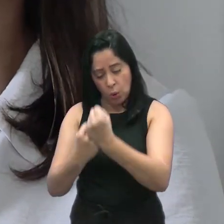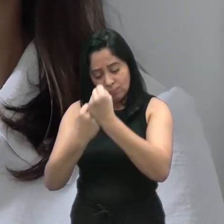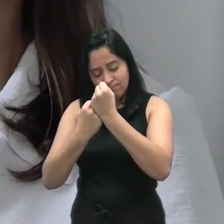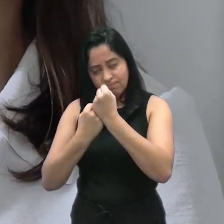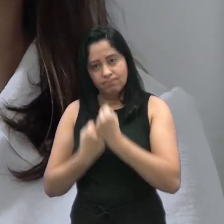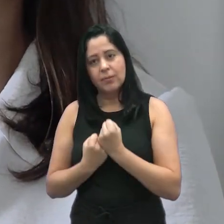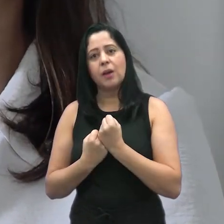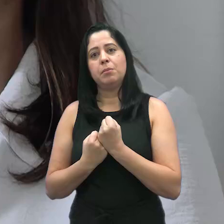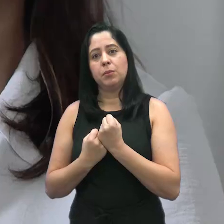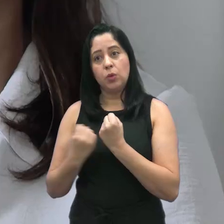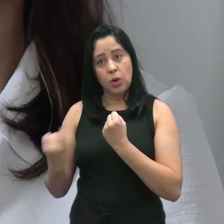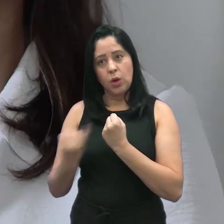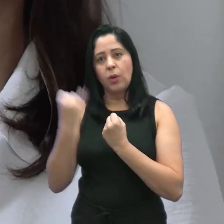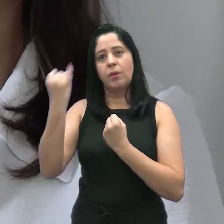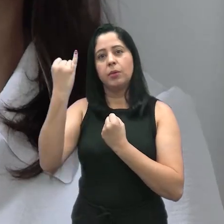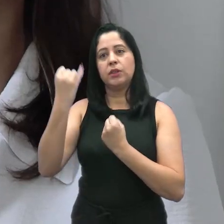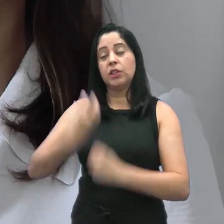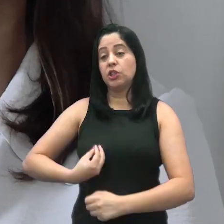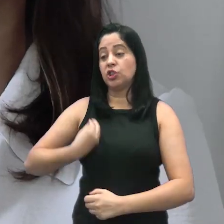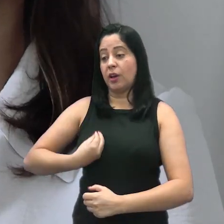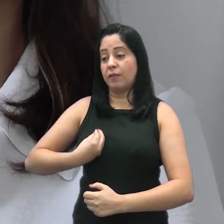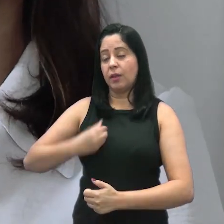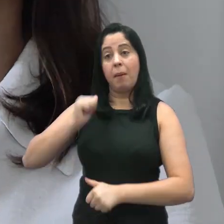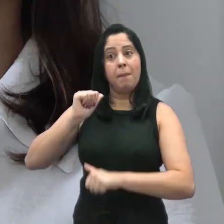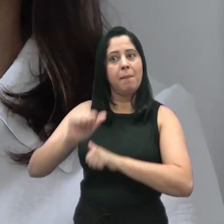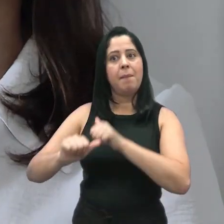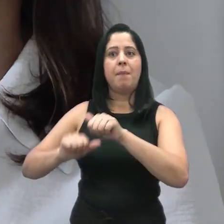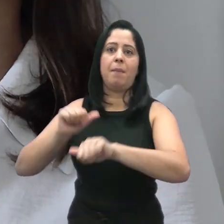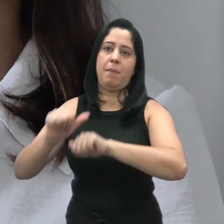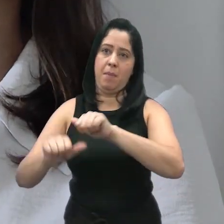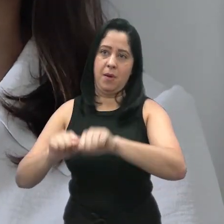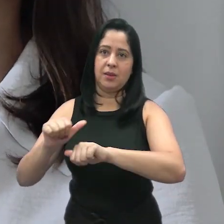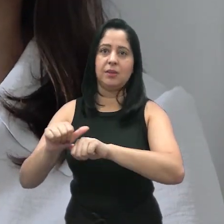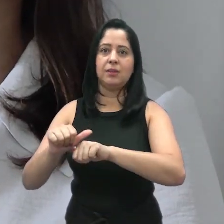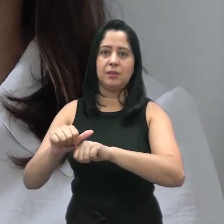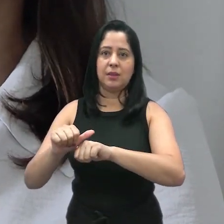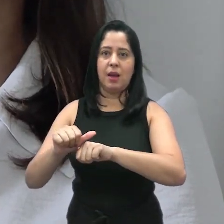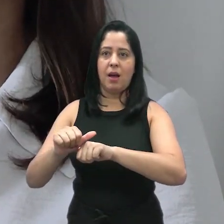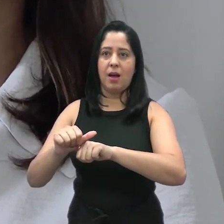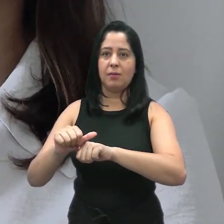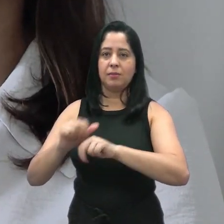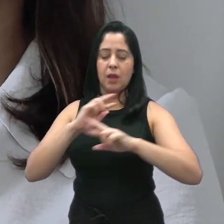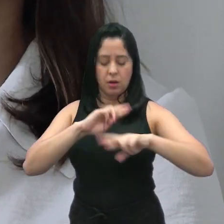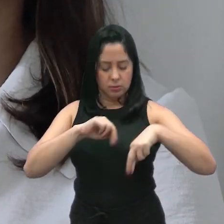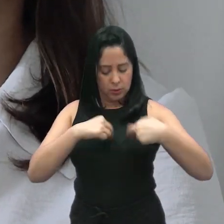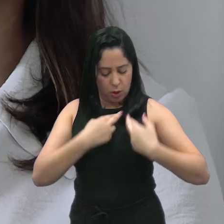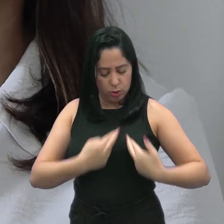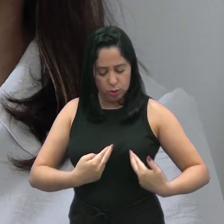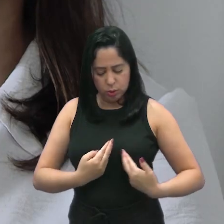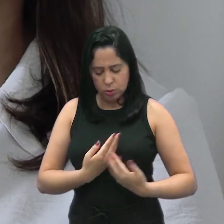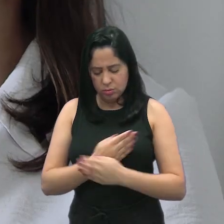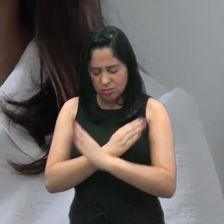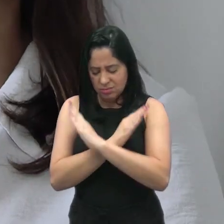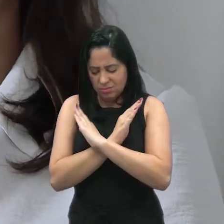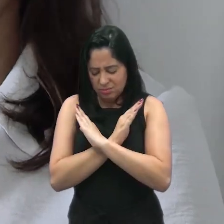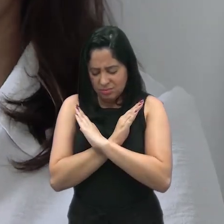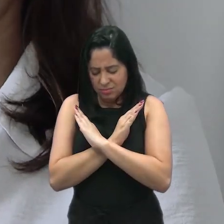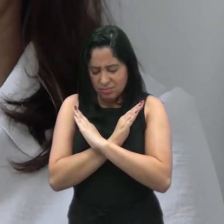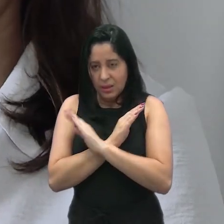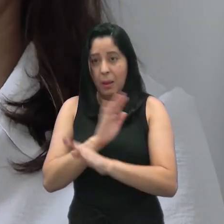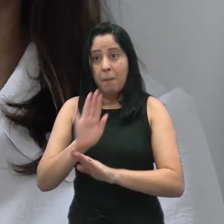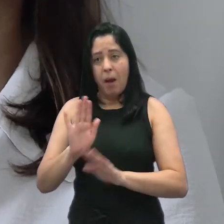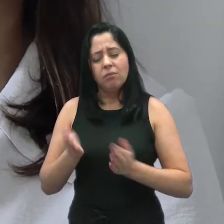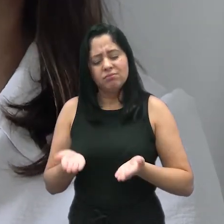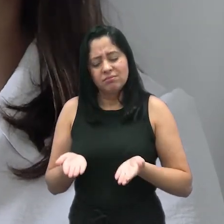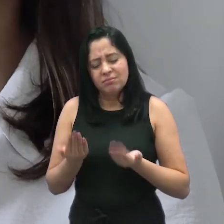é fundamental para você ressignificar a sua vida, para você levar o luto mais